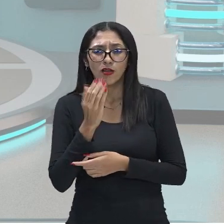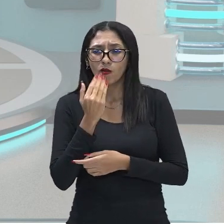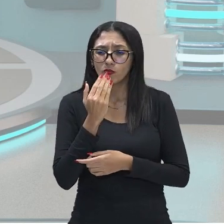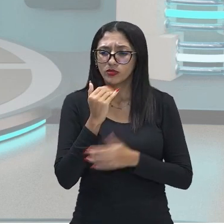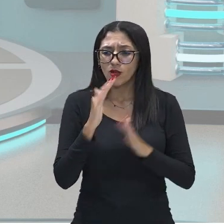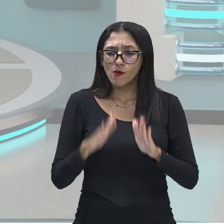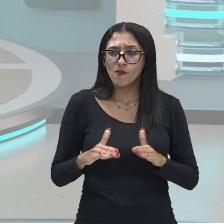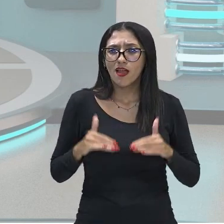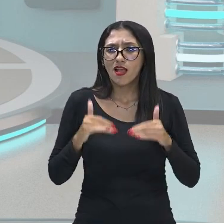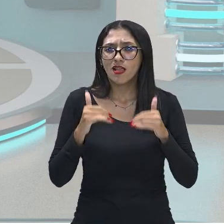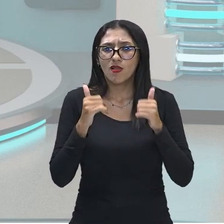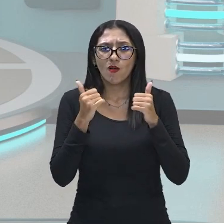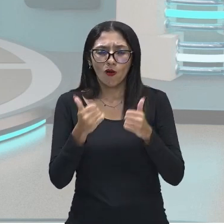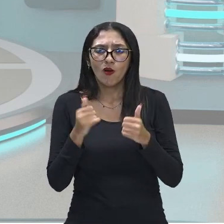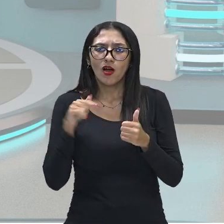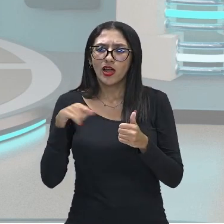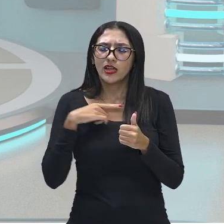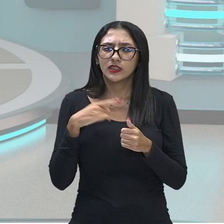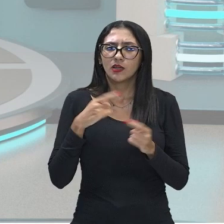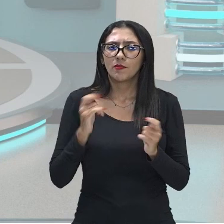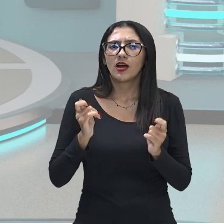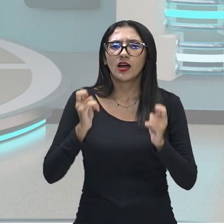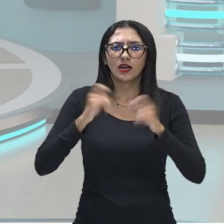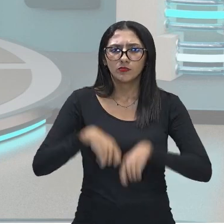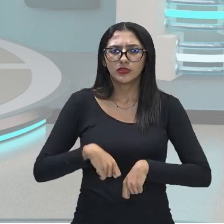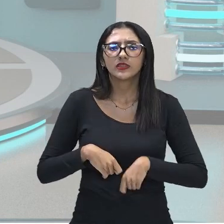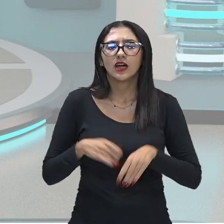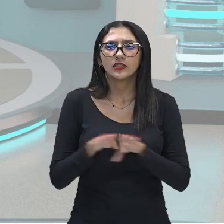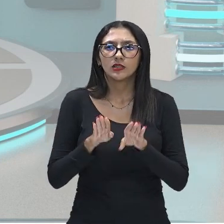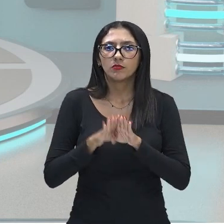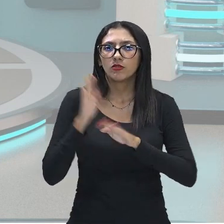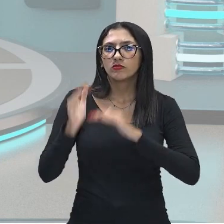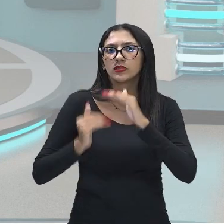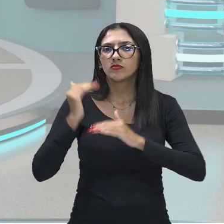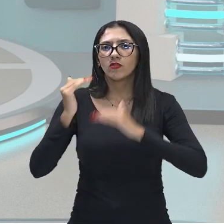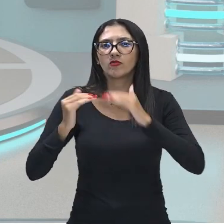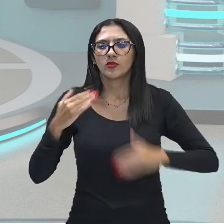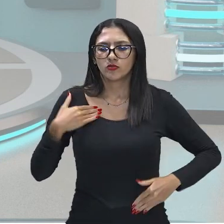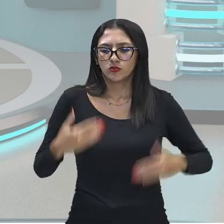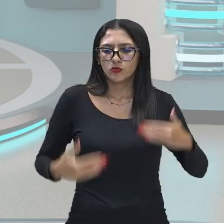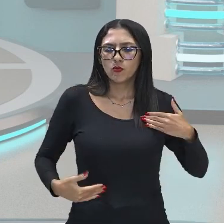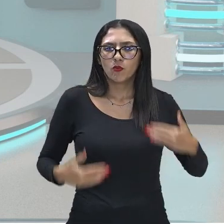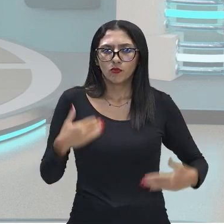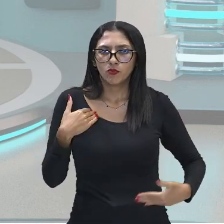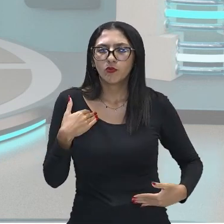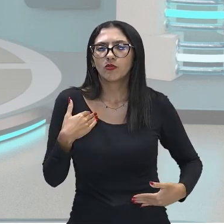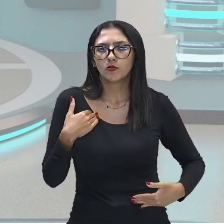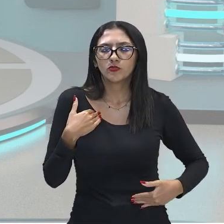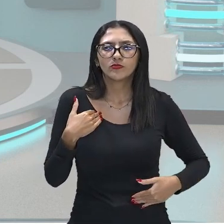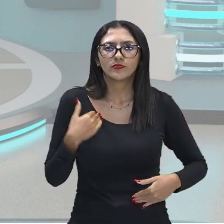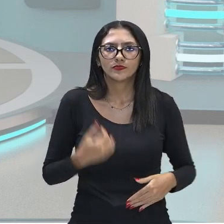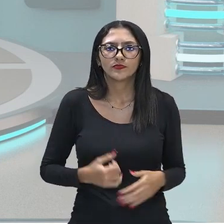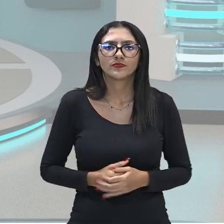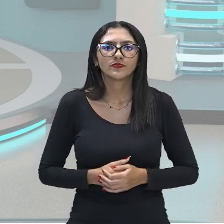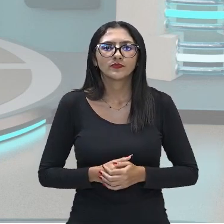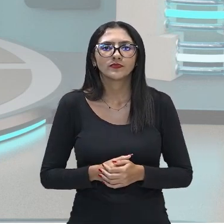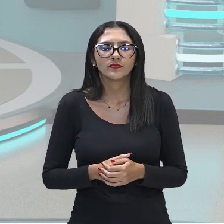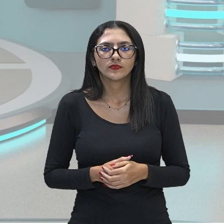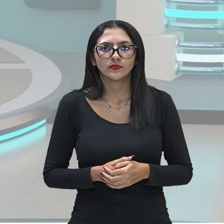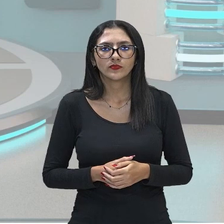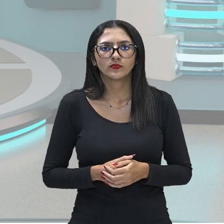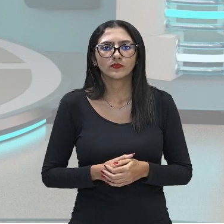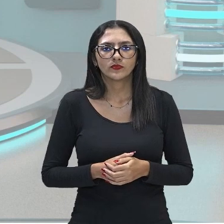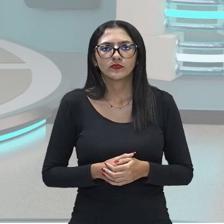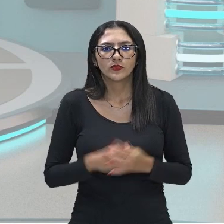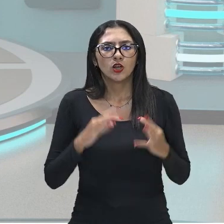eh apresentariam uma capacidade o desenvolvimento melhor das suas capacidades físicas né E aí a gente e eh nem